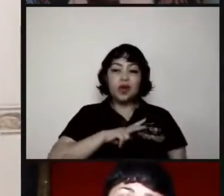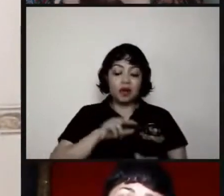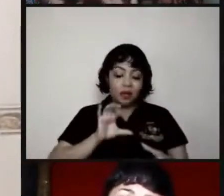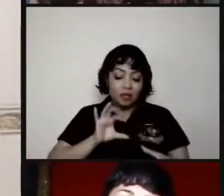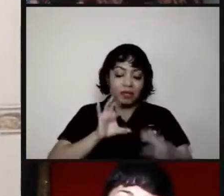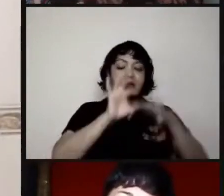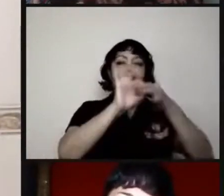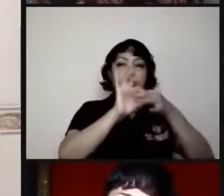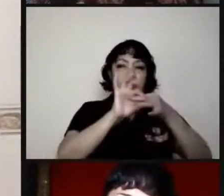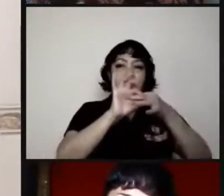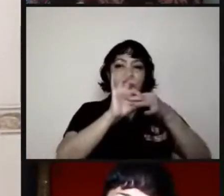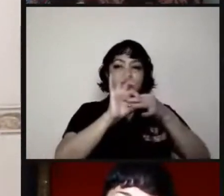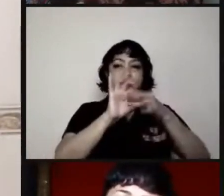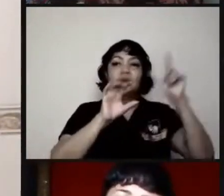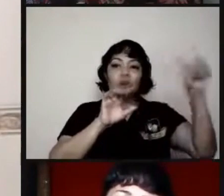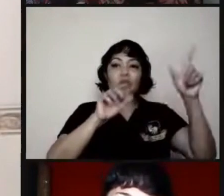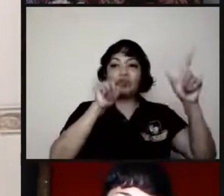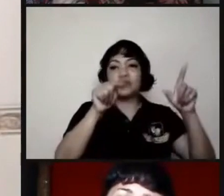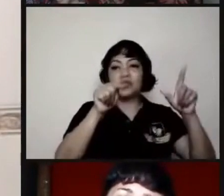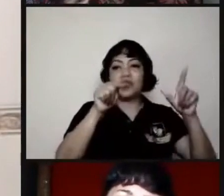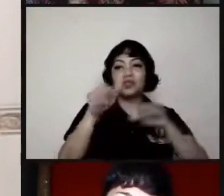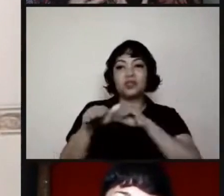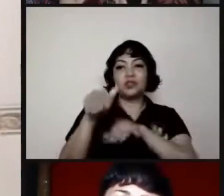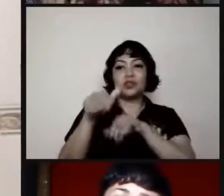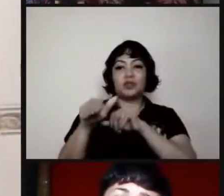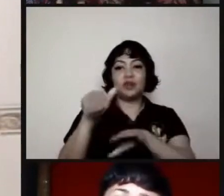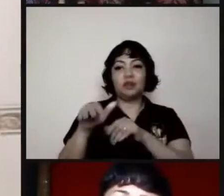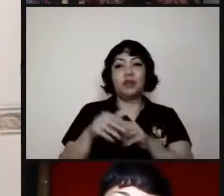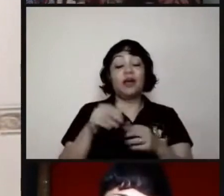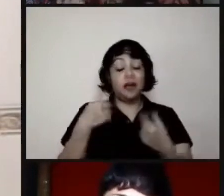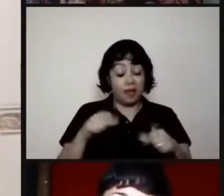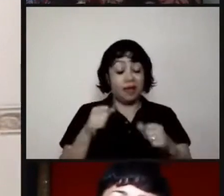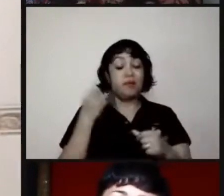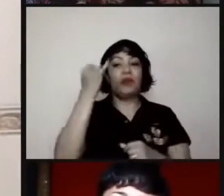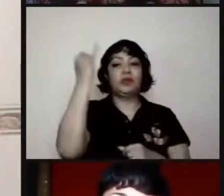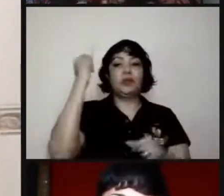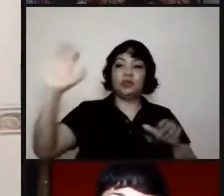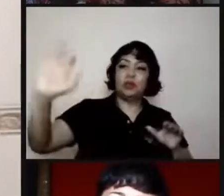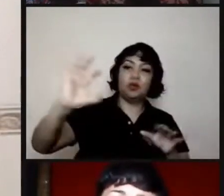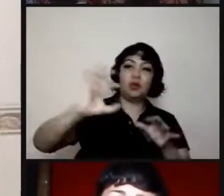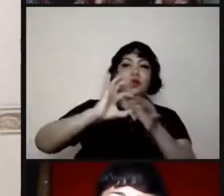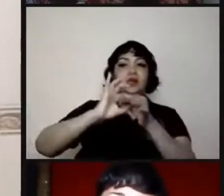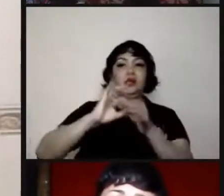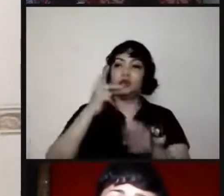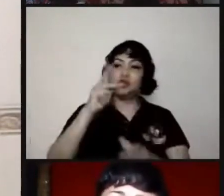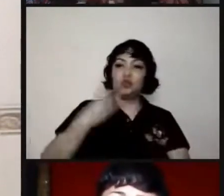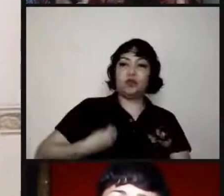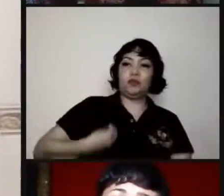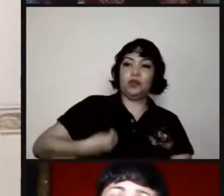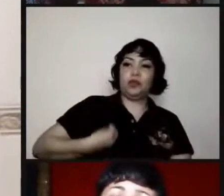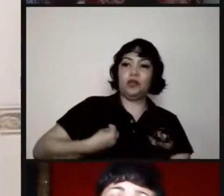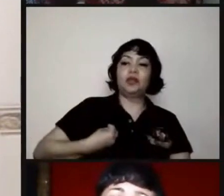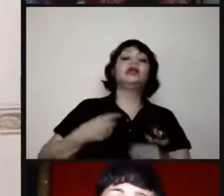história com o evento histórico, né? É importante, assim, reiterar, né, você ter como pano de fundo,